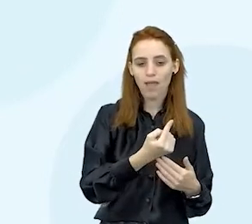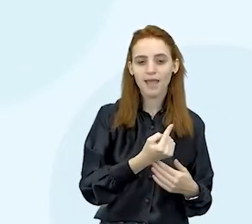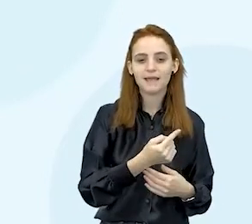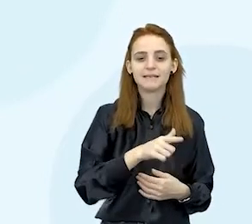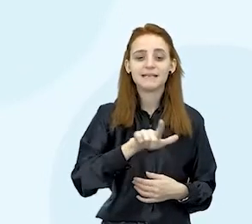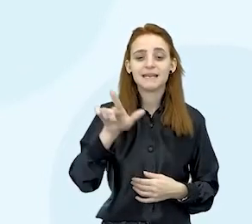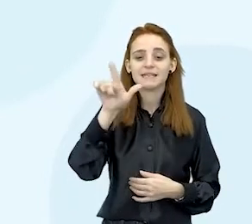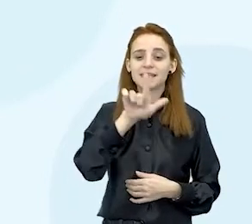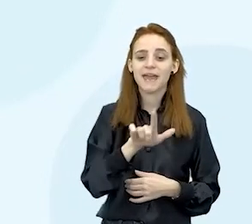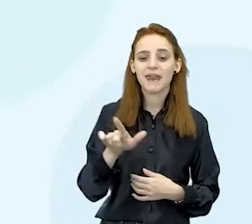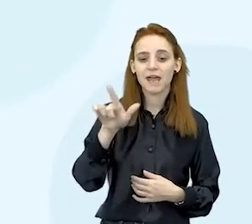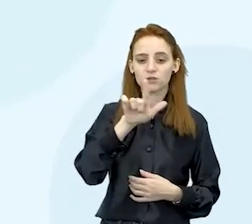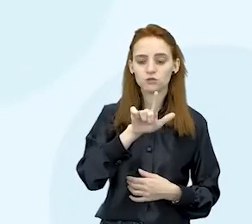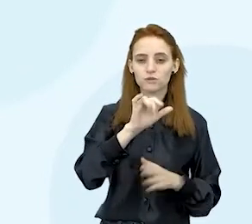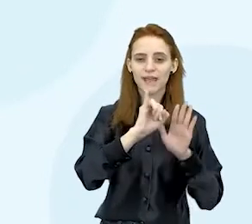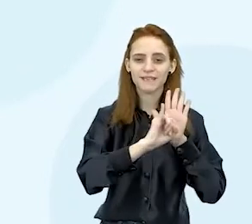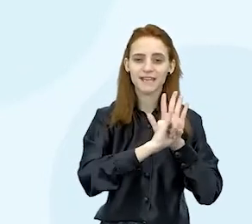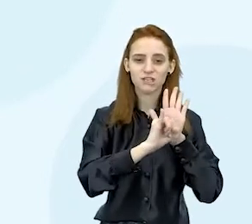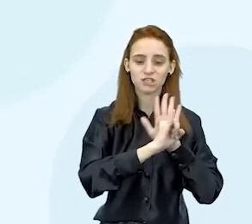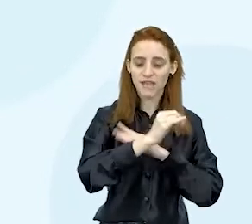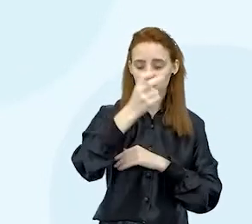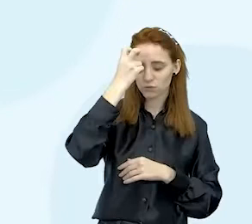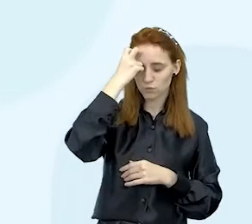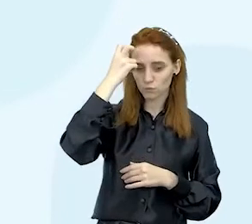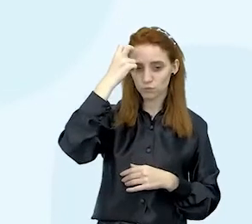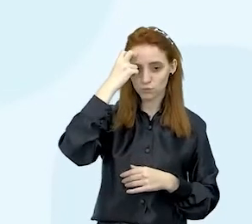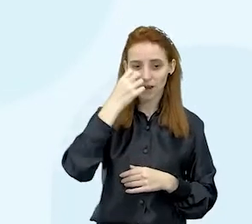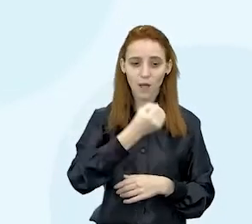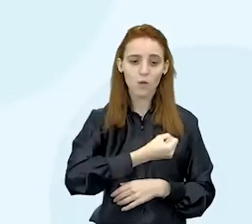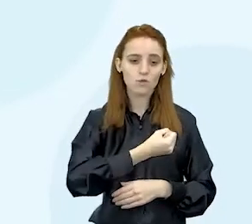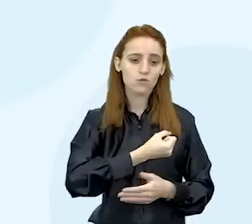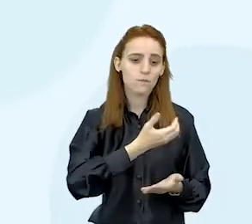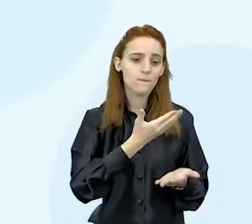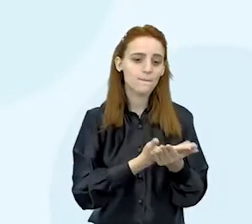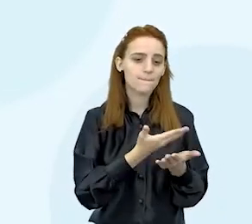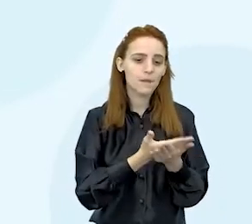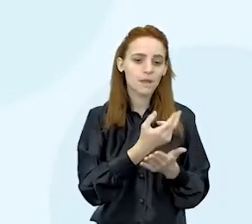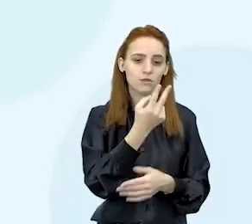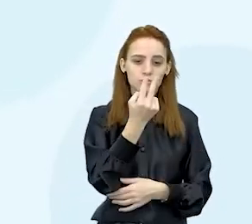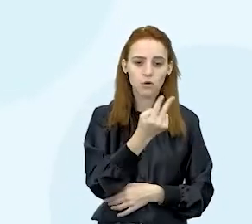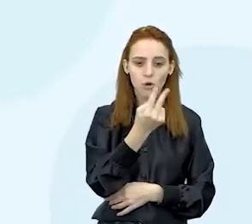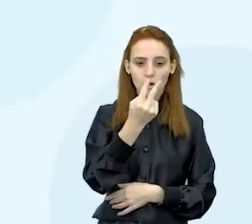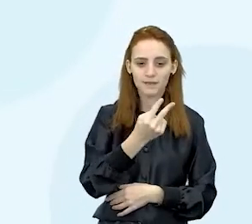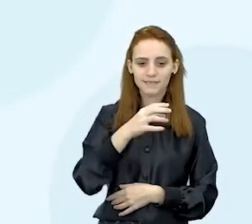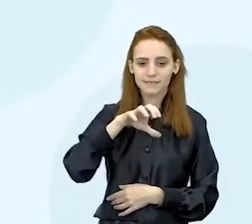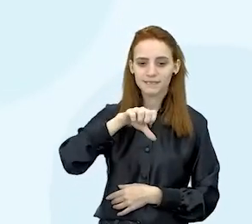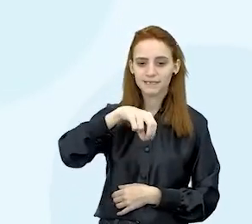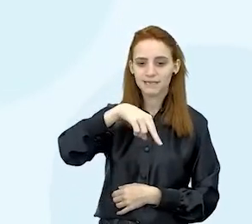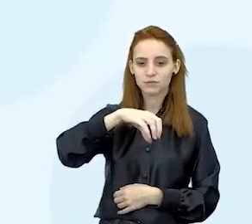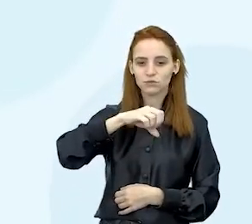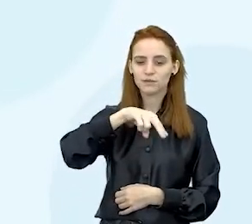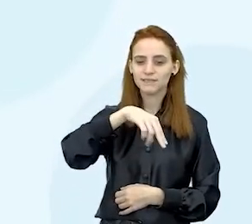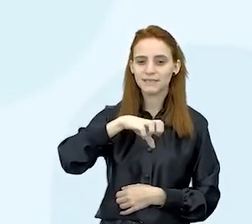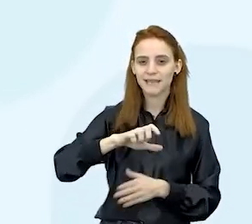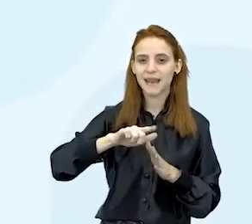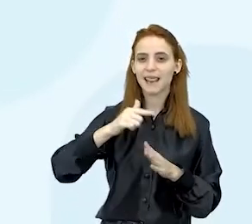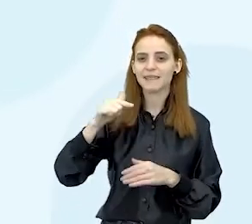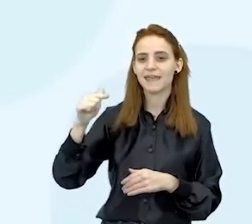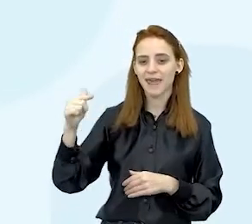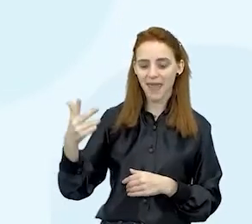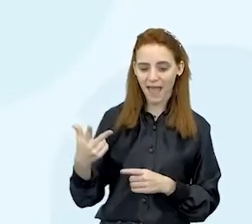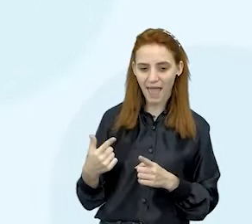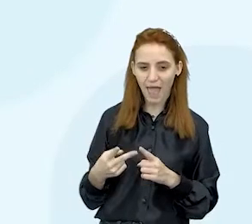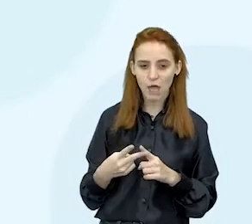1, literatura e identidade cultural. Aula 2. Cânone literário. Aula 3. Quem escreve a